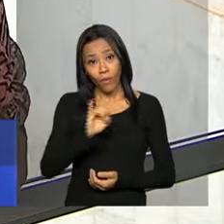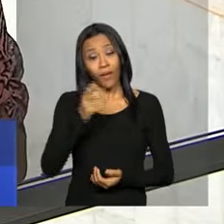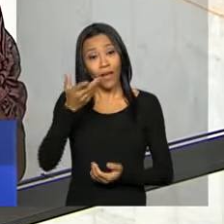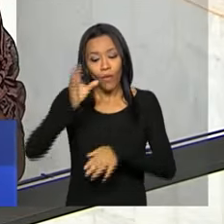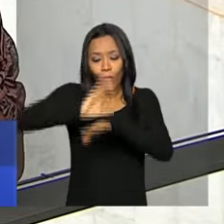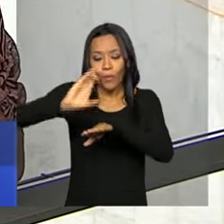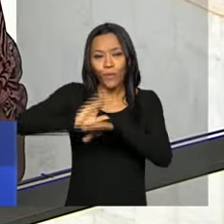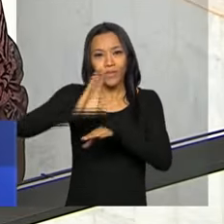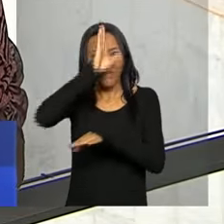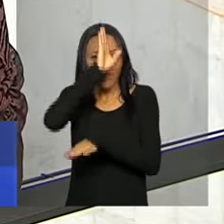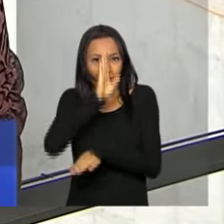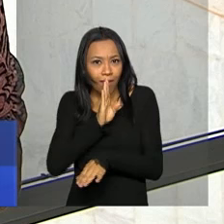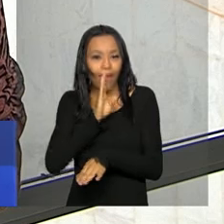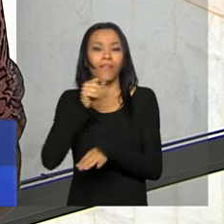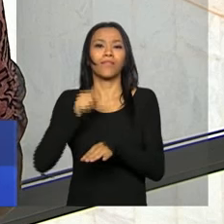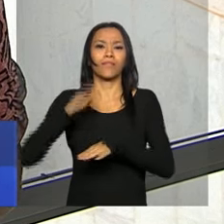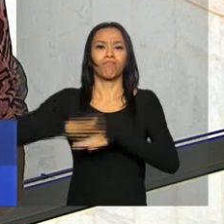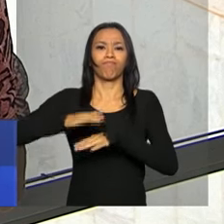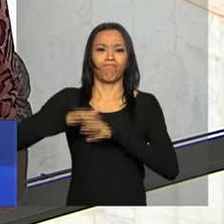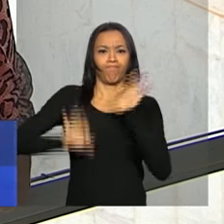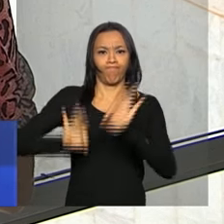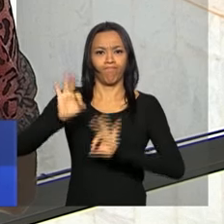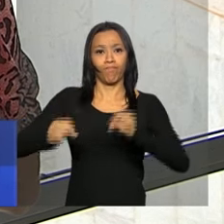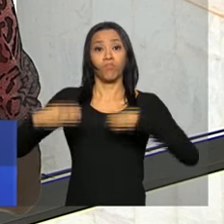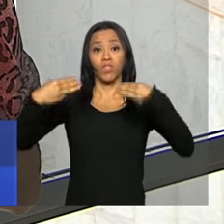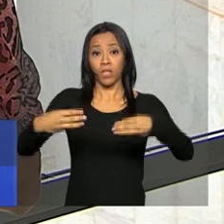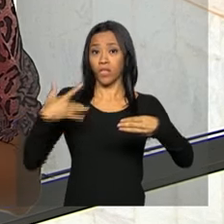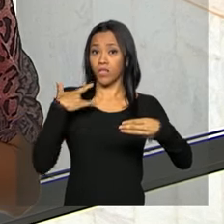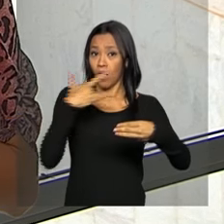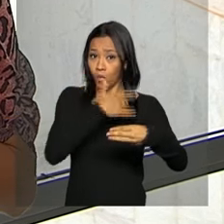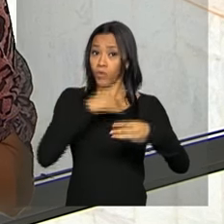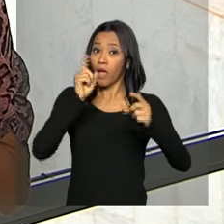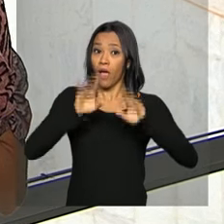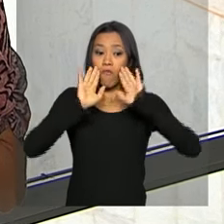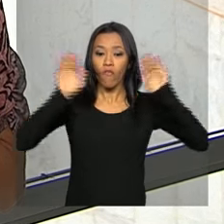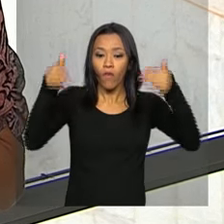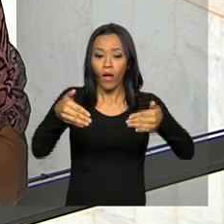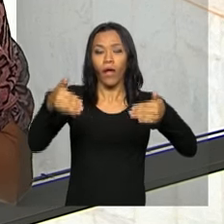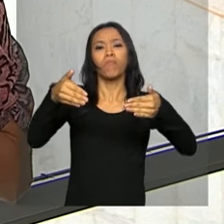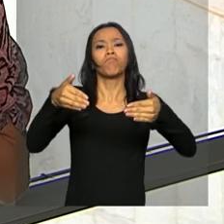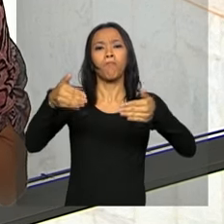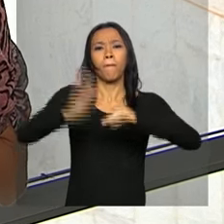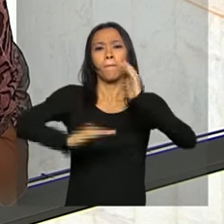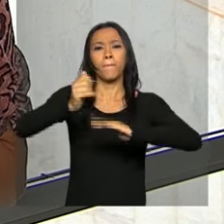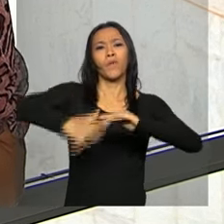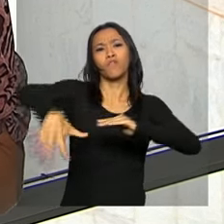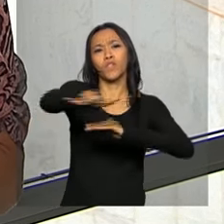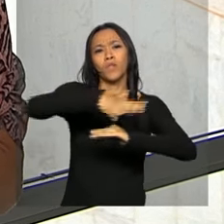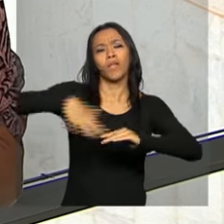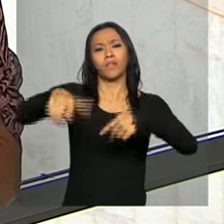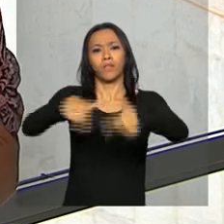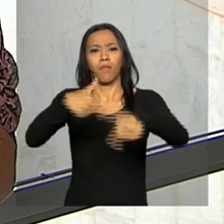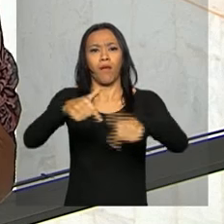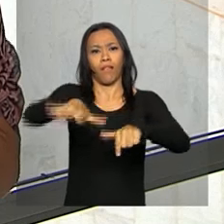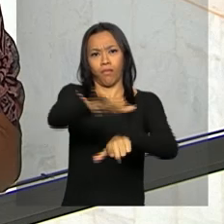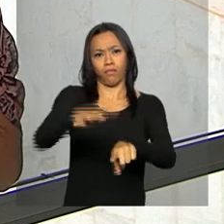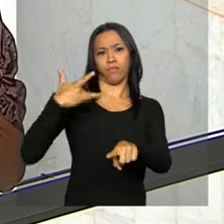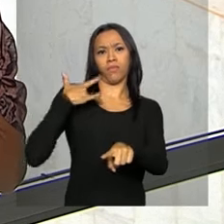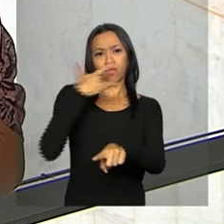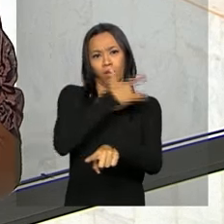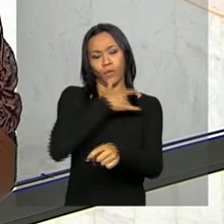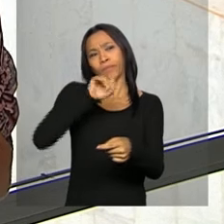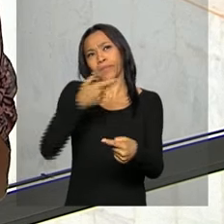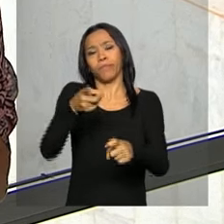curso gratuito oferecido pelo Ministério da Saúde é voltado para profissionais que estão na linha de frente do atendimento ao público.